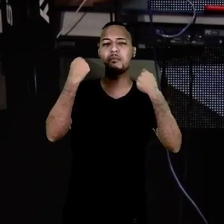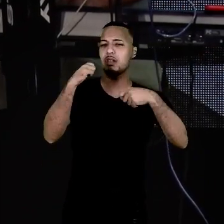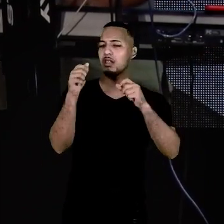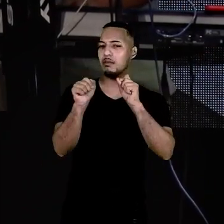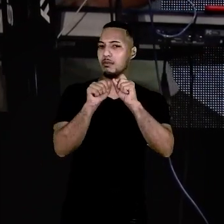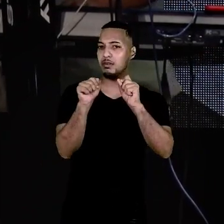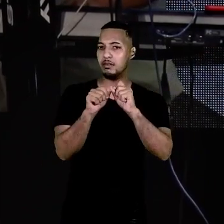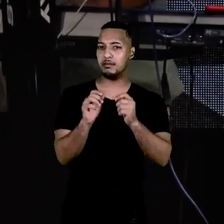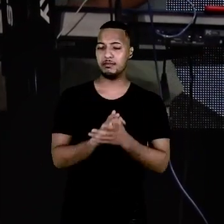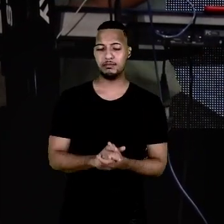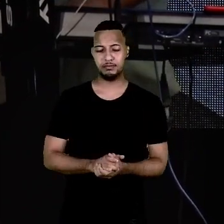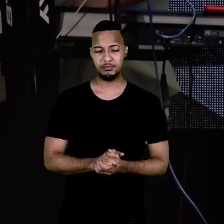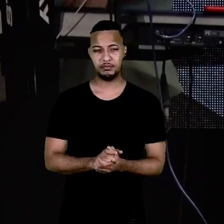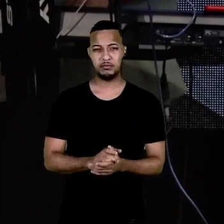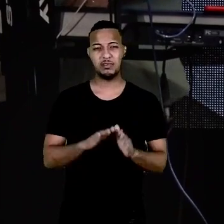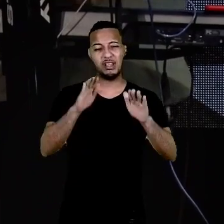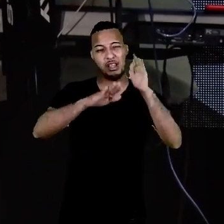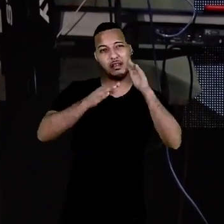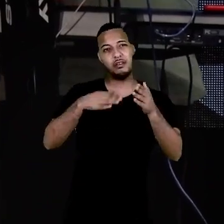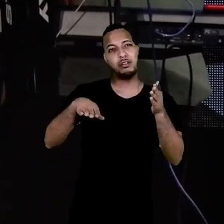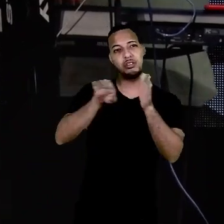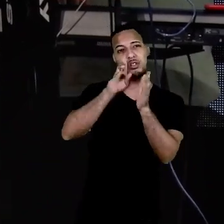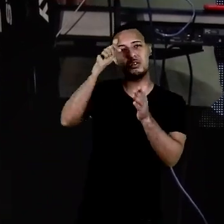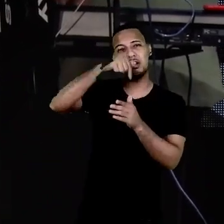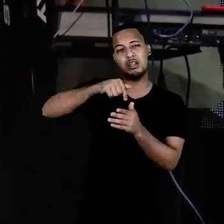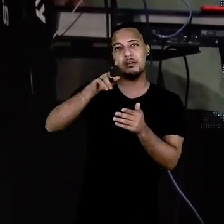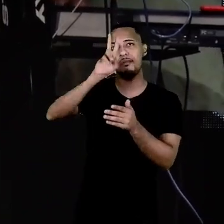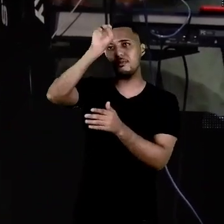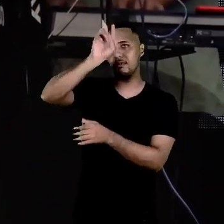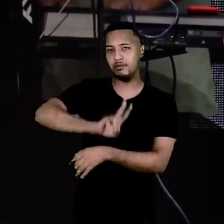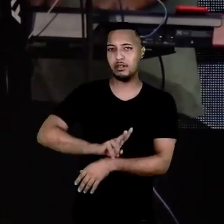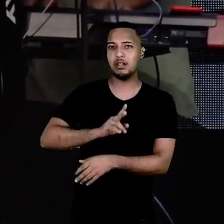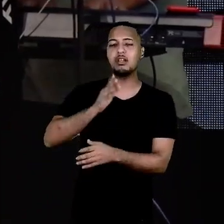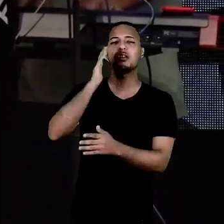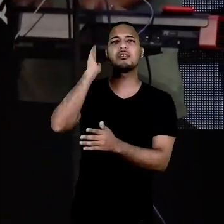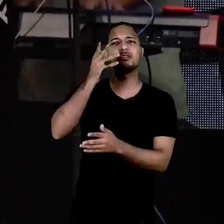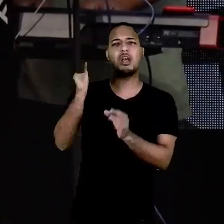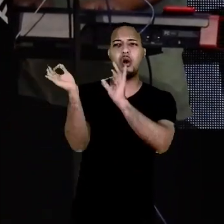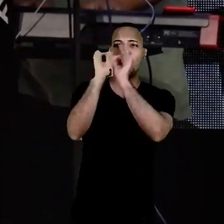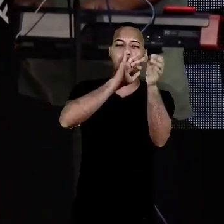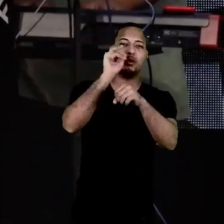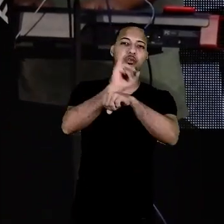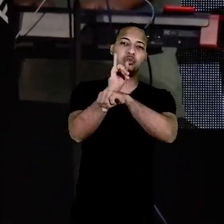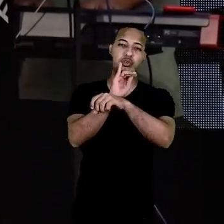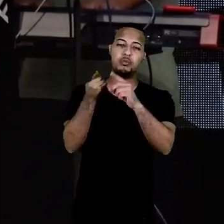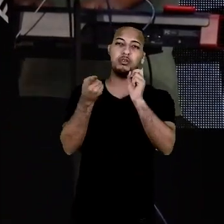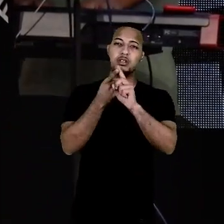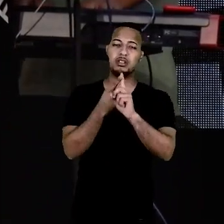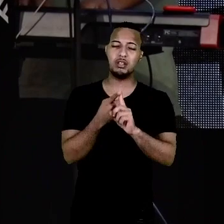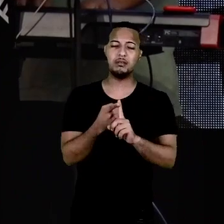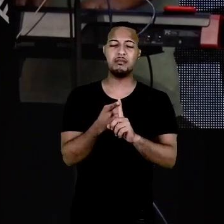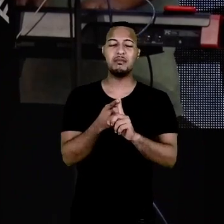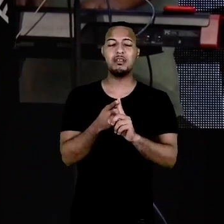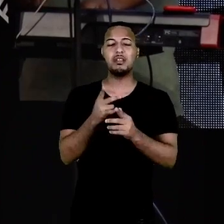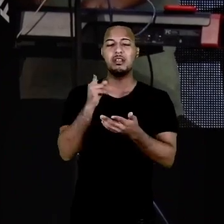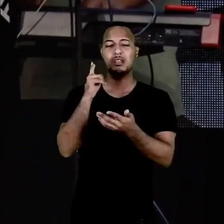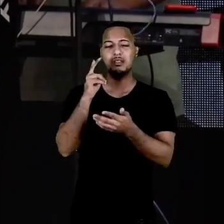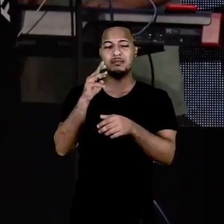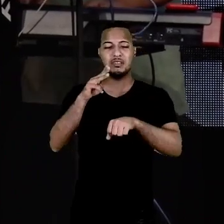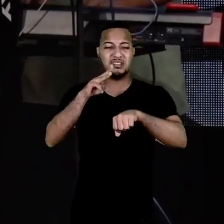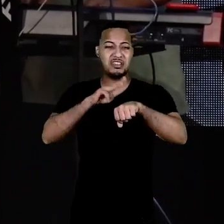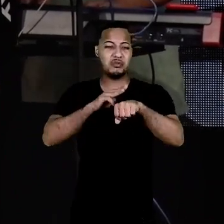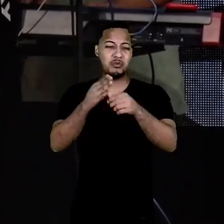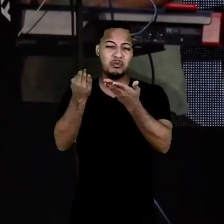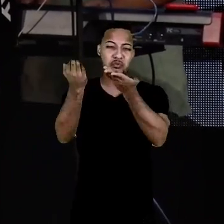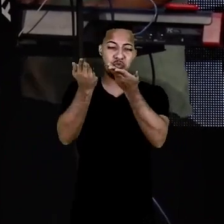você já viu tantas vezes aqui na Igreja do Amor, você já assistiu tantas mensagens no YouTube, e todas as vezes que chegava no momento, sabe, do